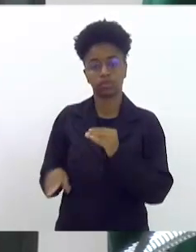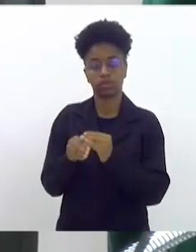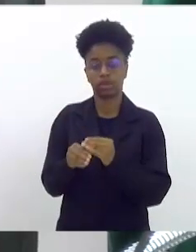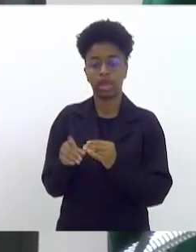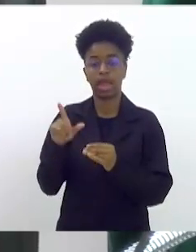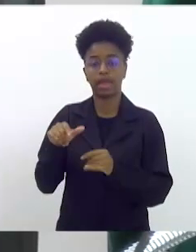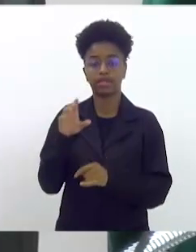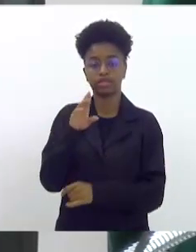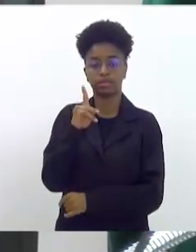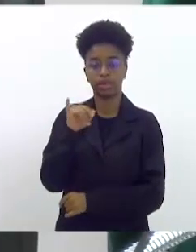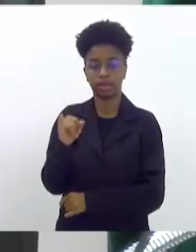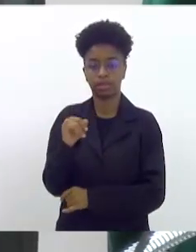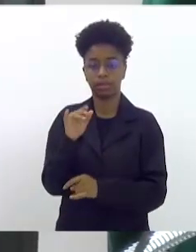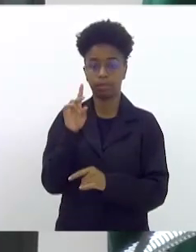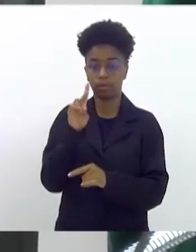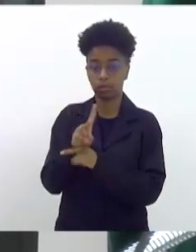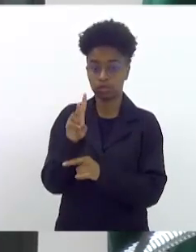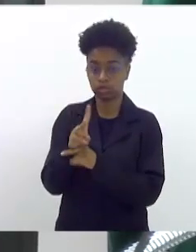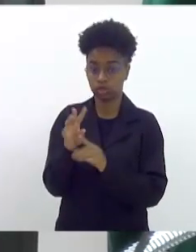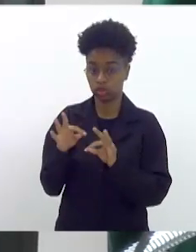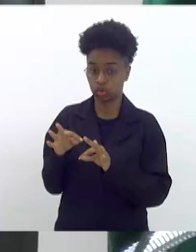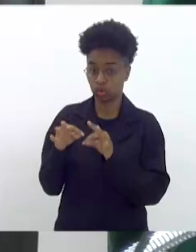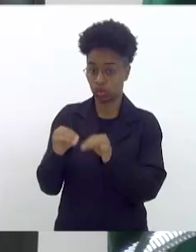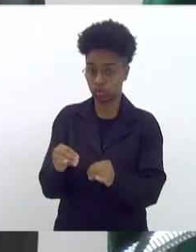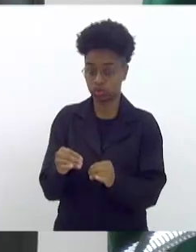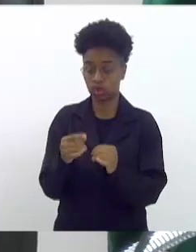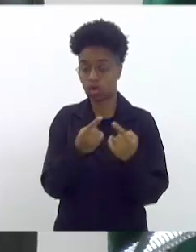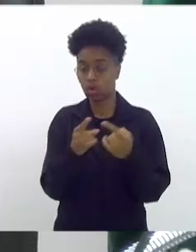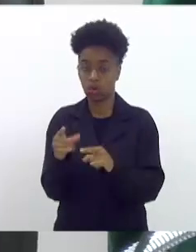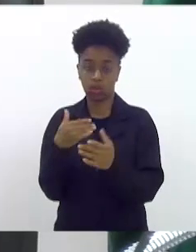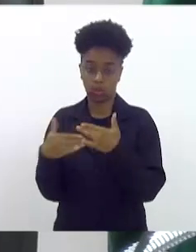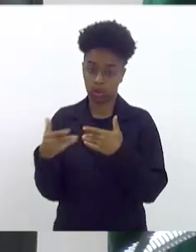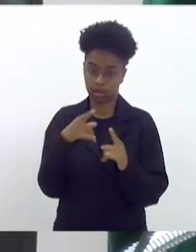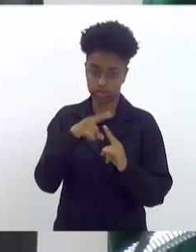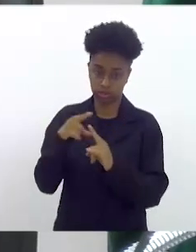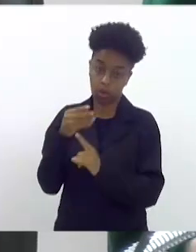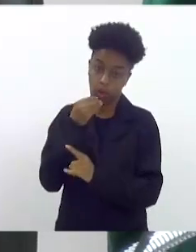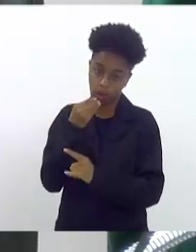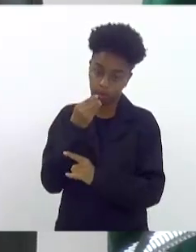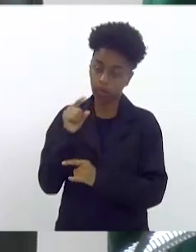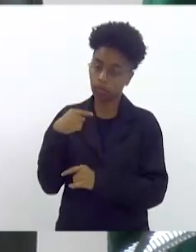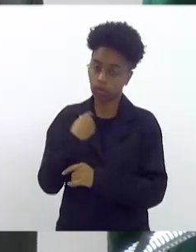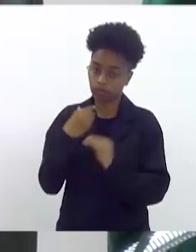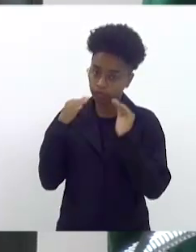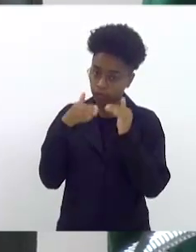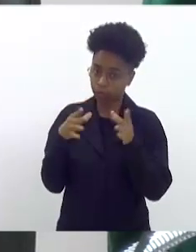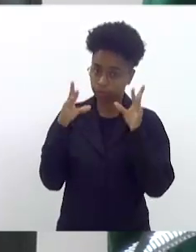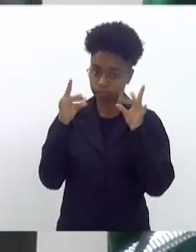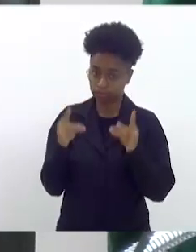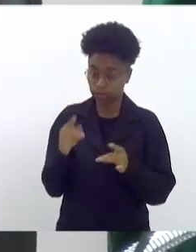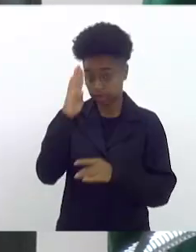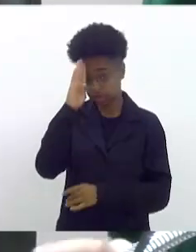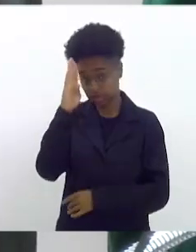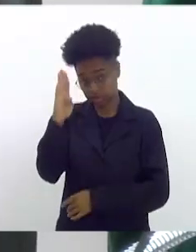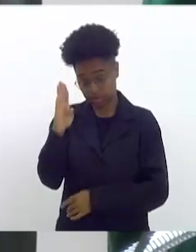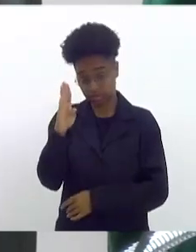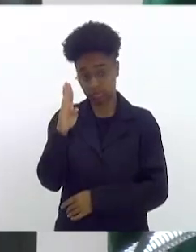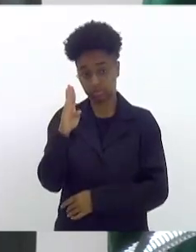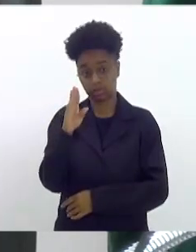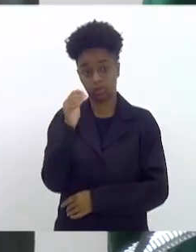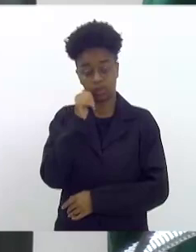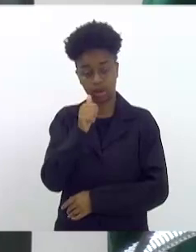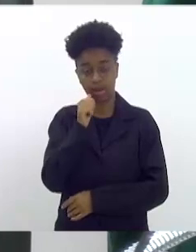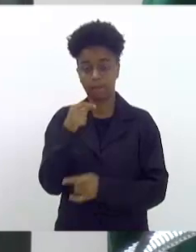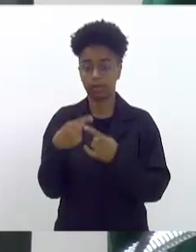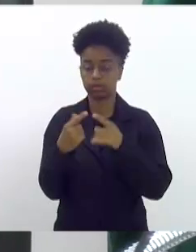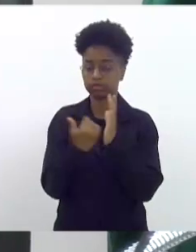para proteger todos contra qualquer tipo de violência. Lógico que damos especial aqui mulher, porque são as que mais estão sofrendo, sim.